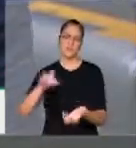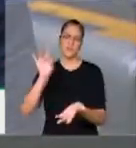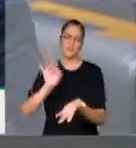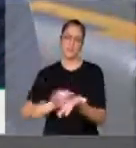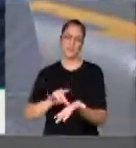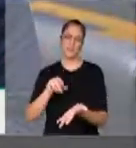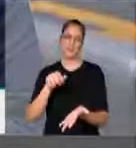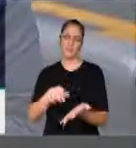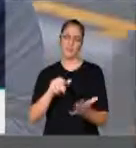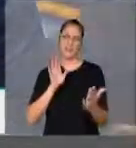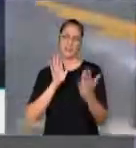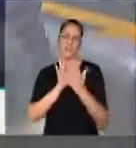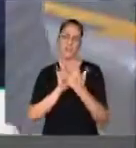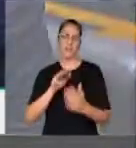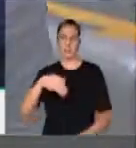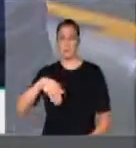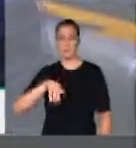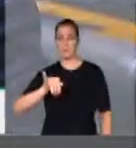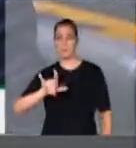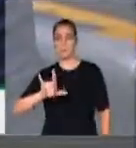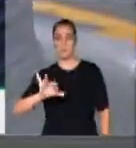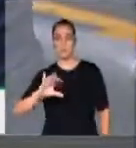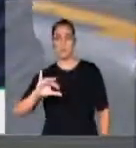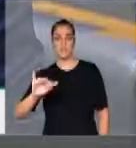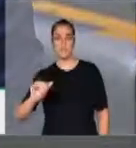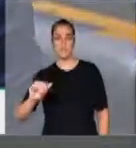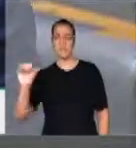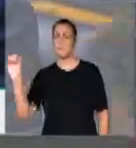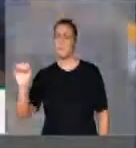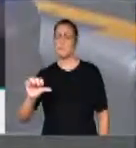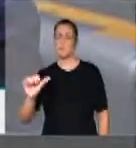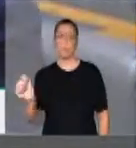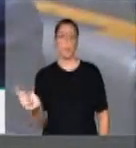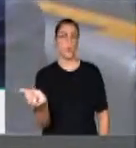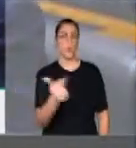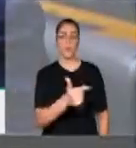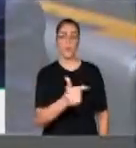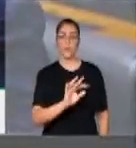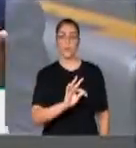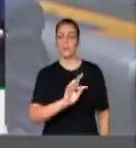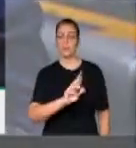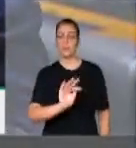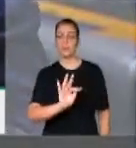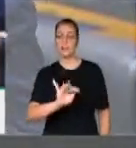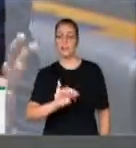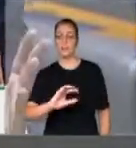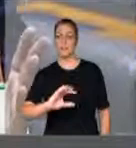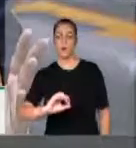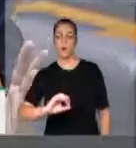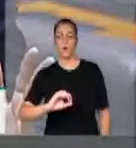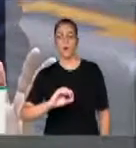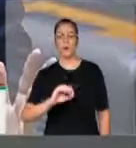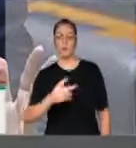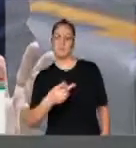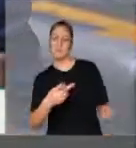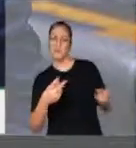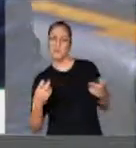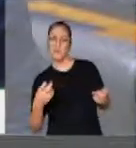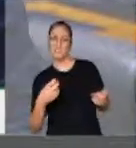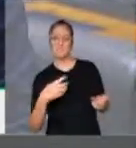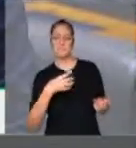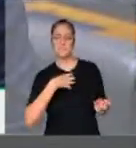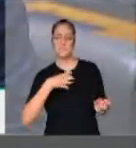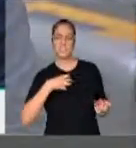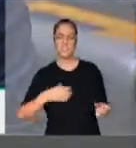milícia, que é pior do que o tráfico. Porque o traficante você conhece pela roupa, pelo jeitão.